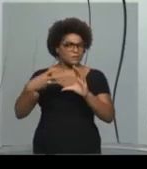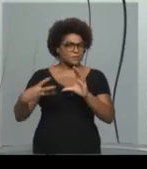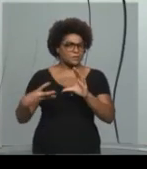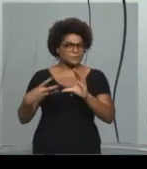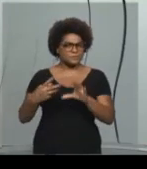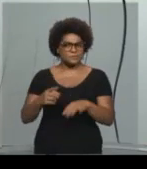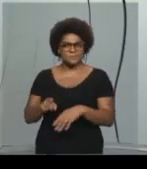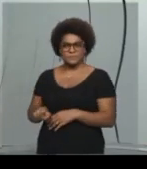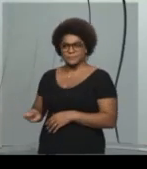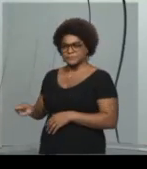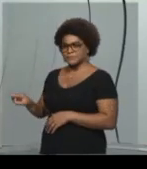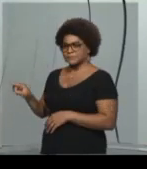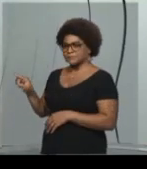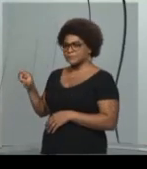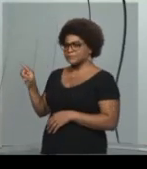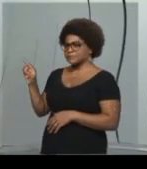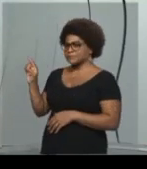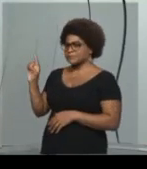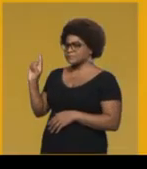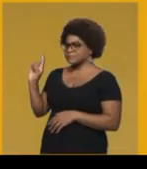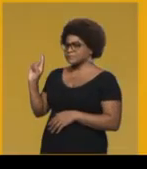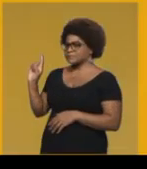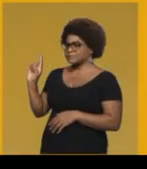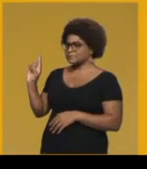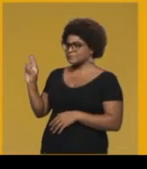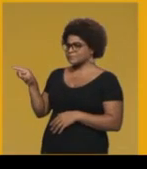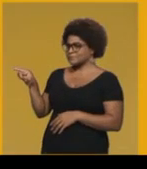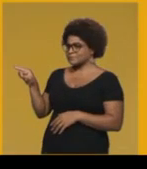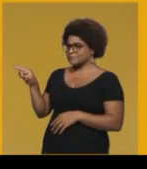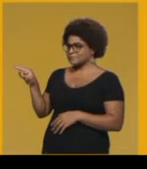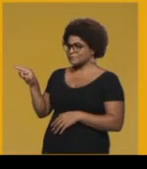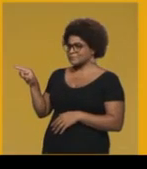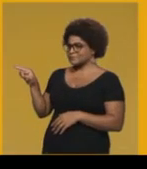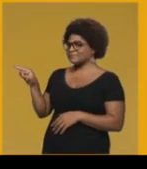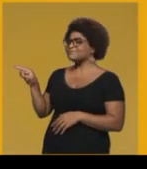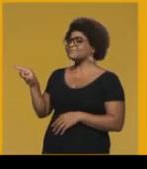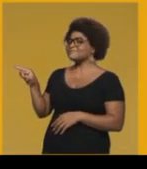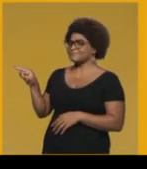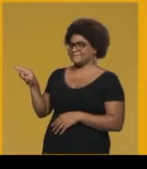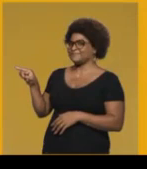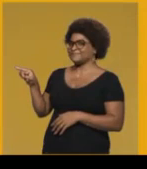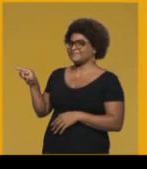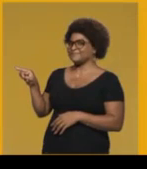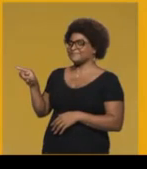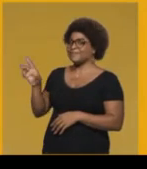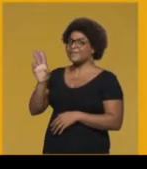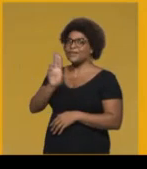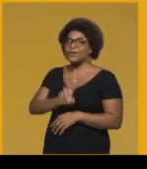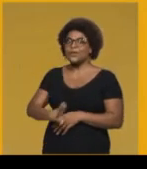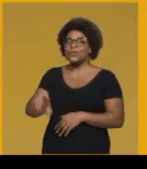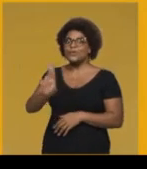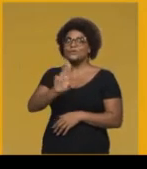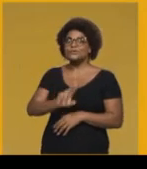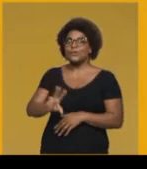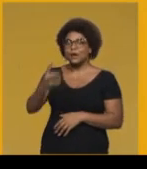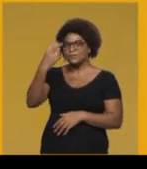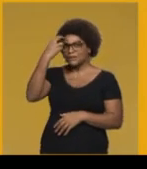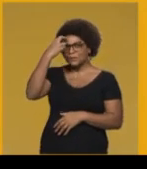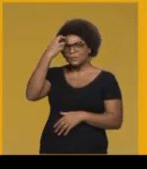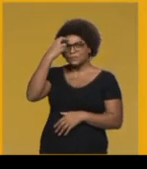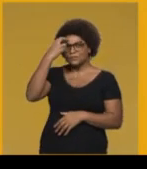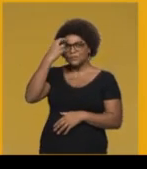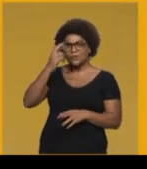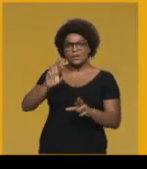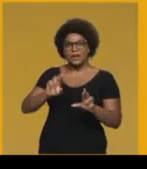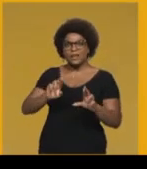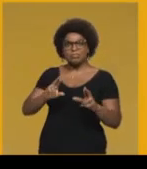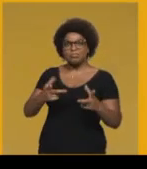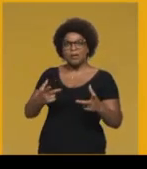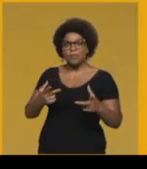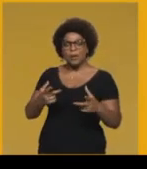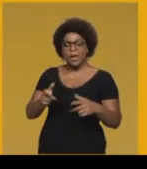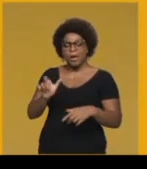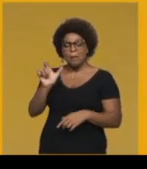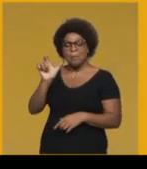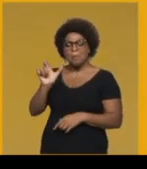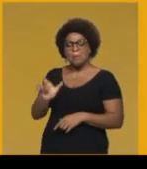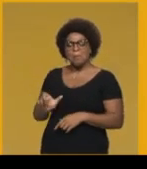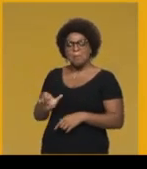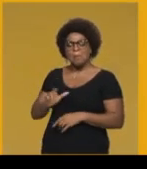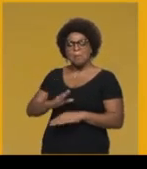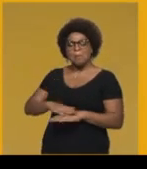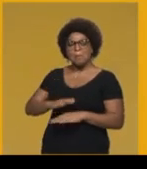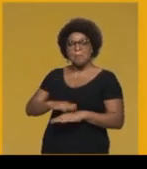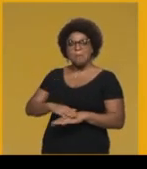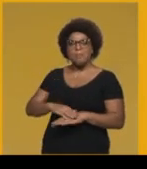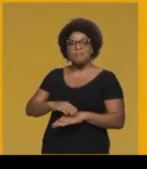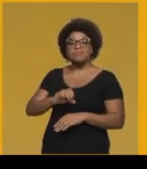O usuário da cultura não é considerado como sujeito deste uso, e sim como objeto deste uso,